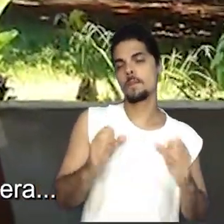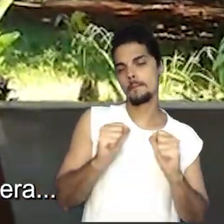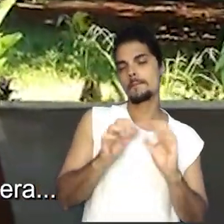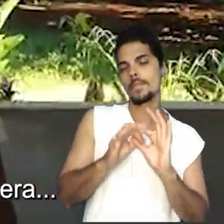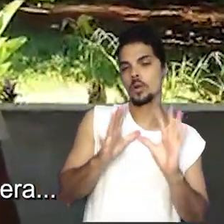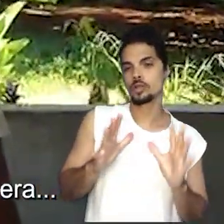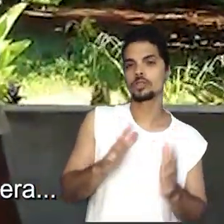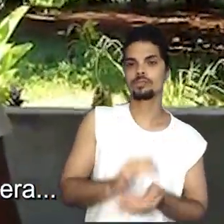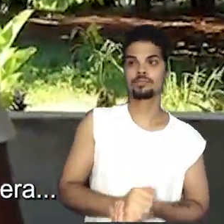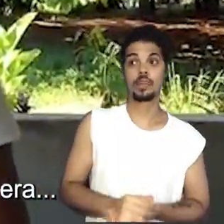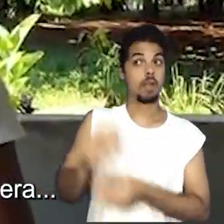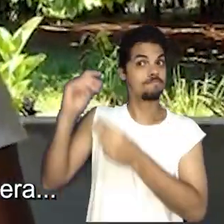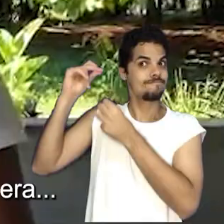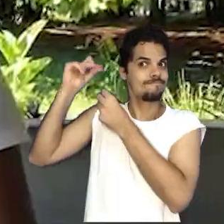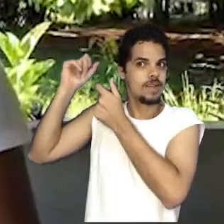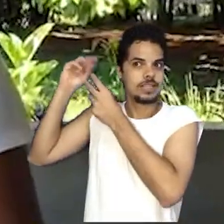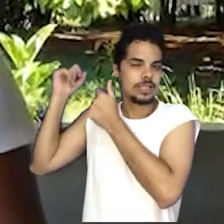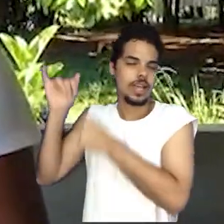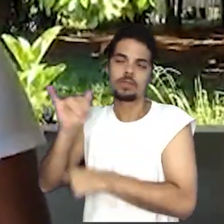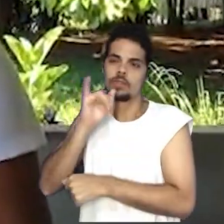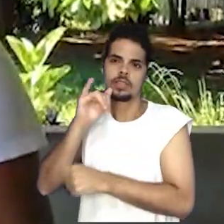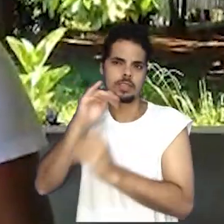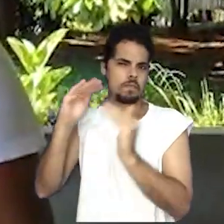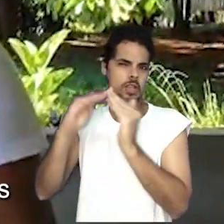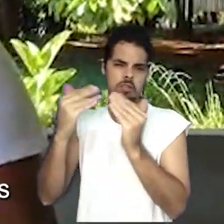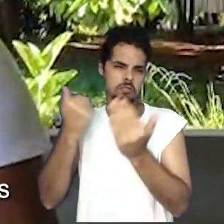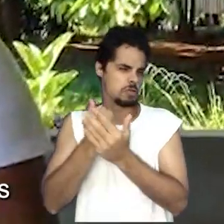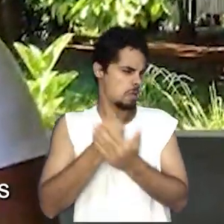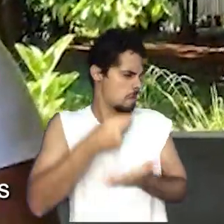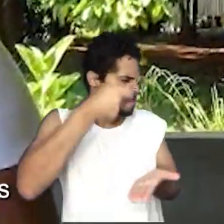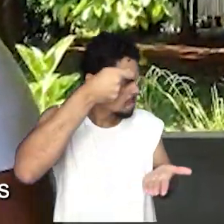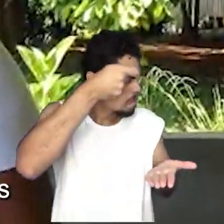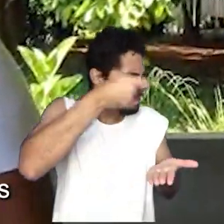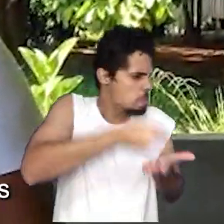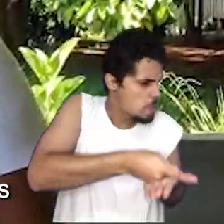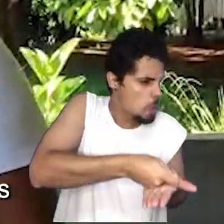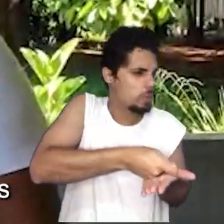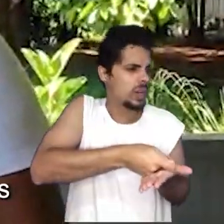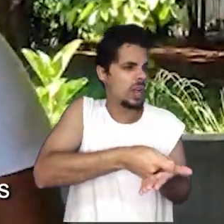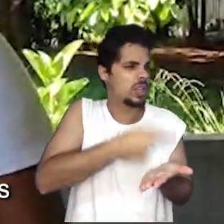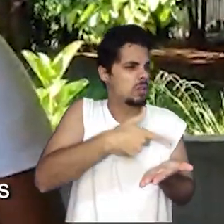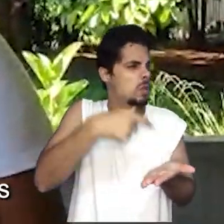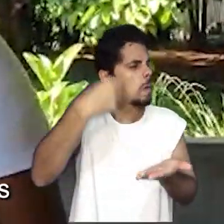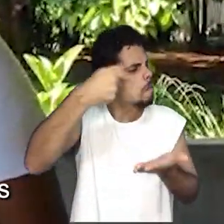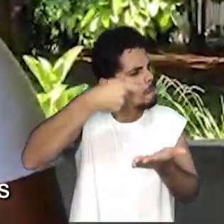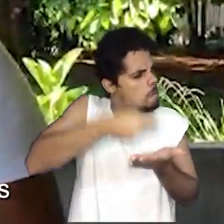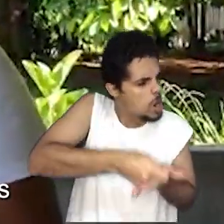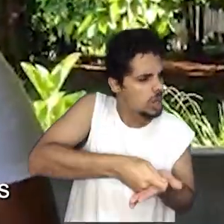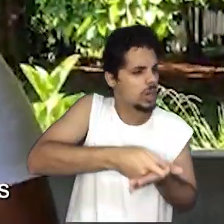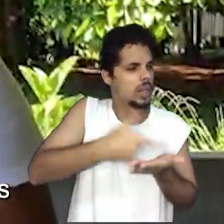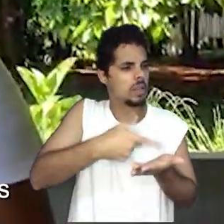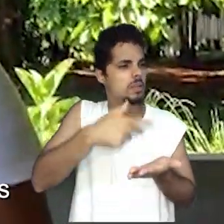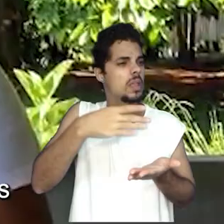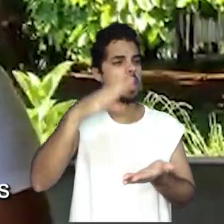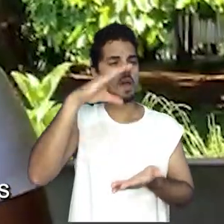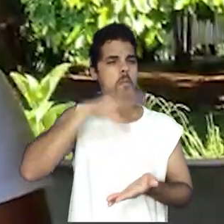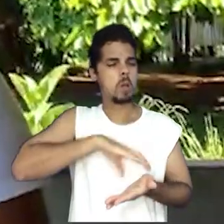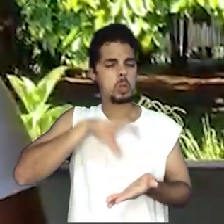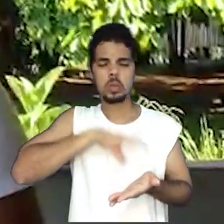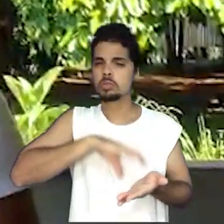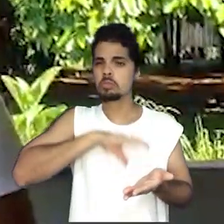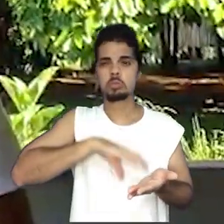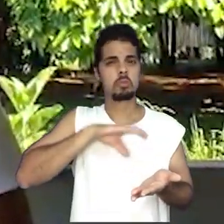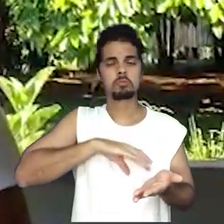escola era ditada, né, para nós, ela foi imposta por nós, então nós não